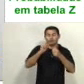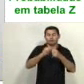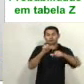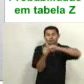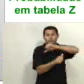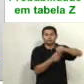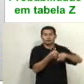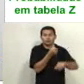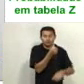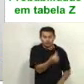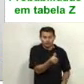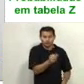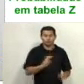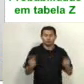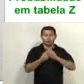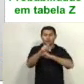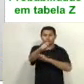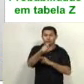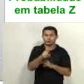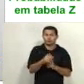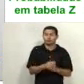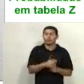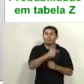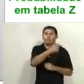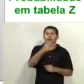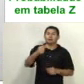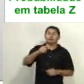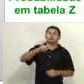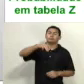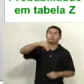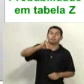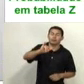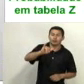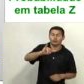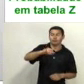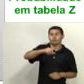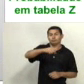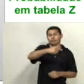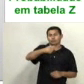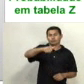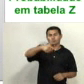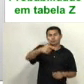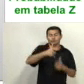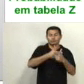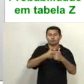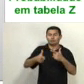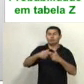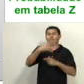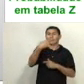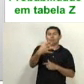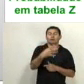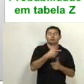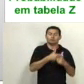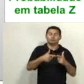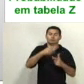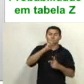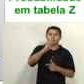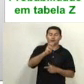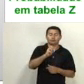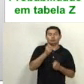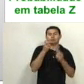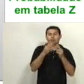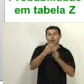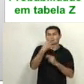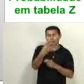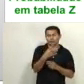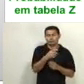conversão? 6, que é o valor de x, menos mi, menos 12, dividido por 4, dividido por sigma, que é igual a